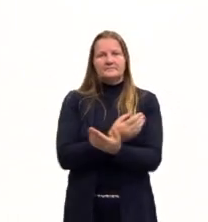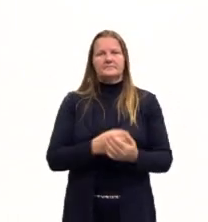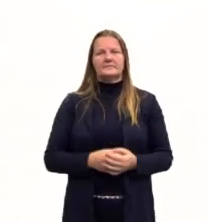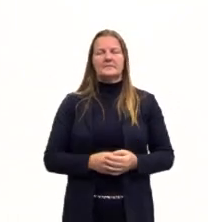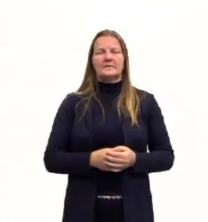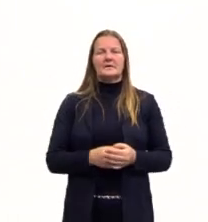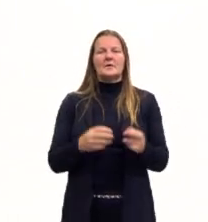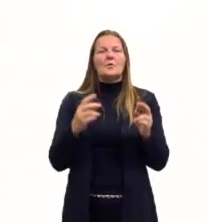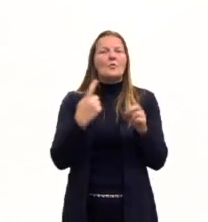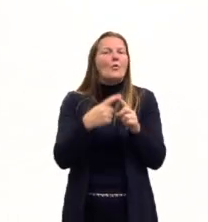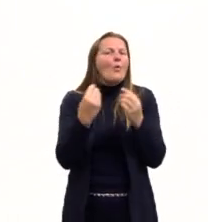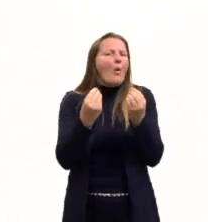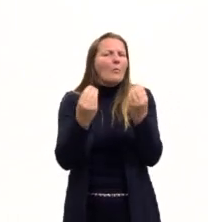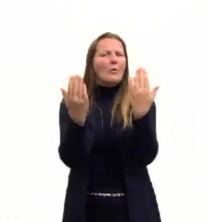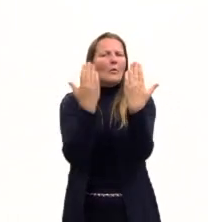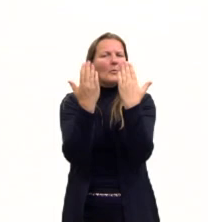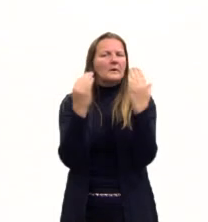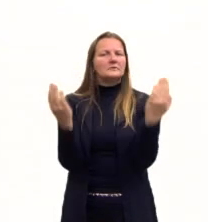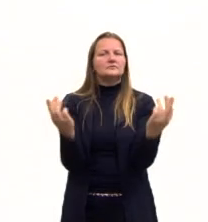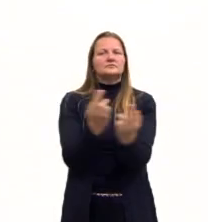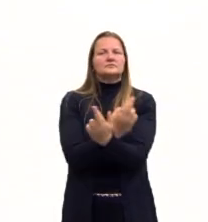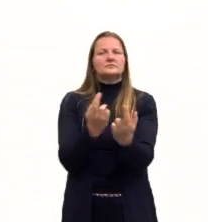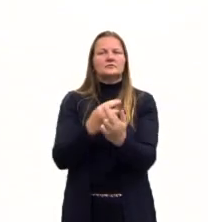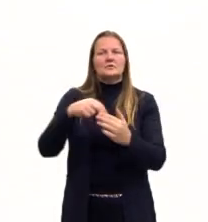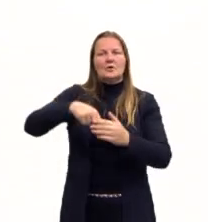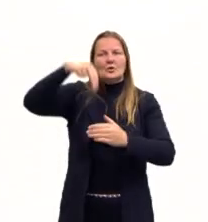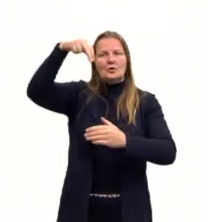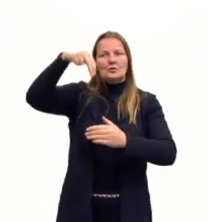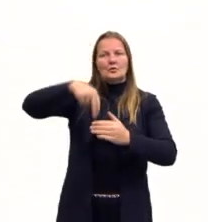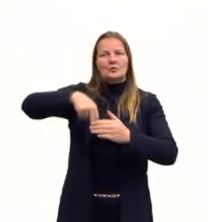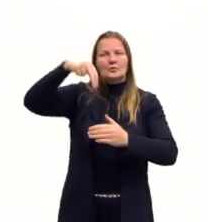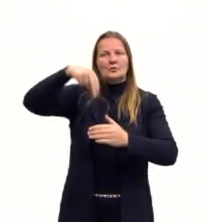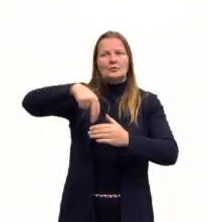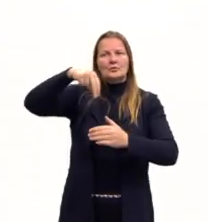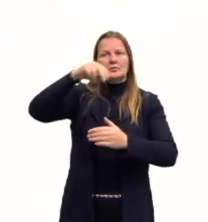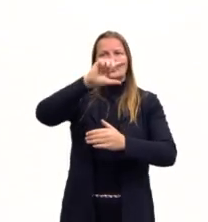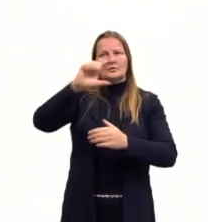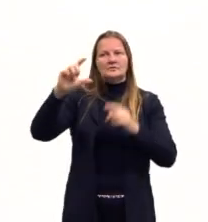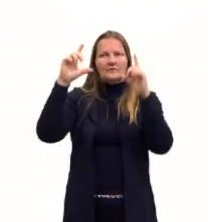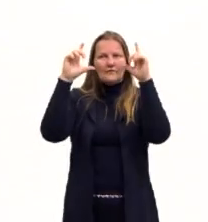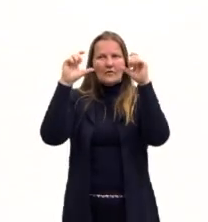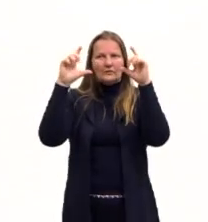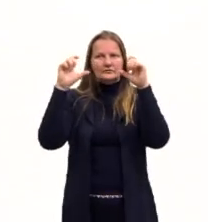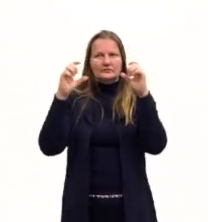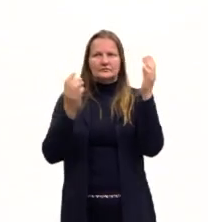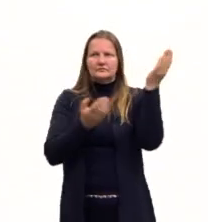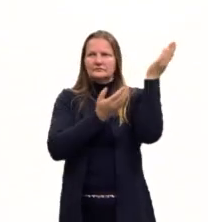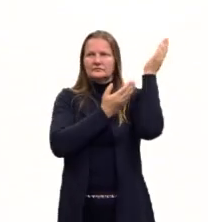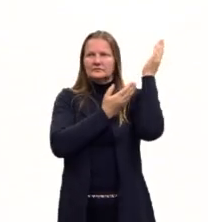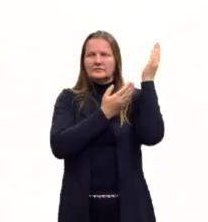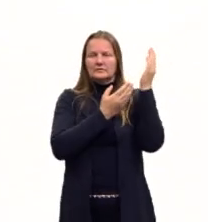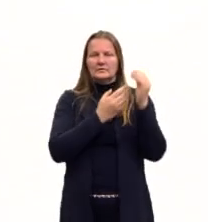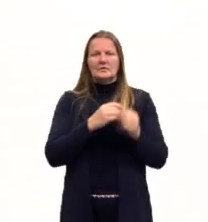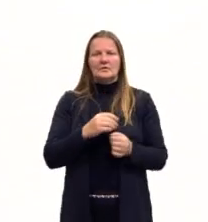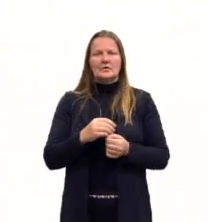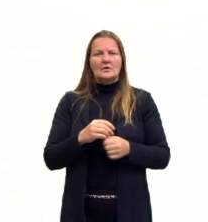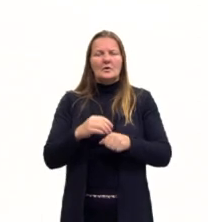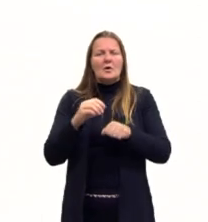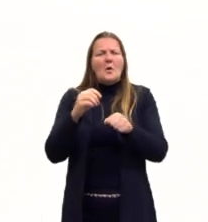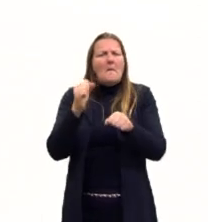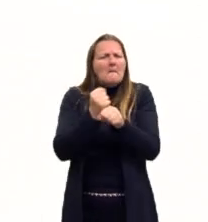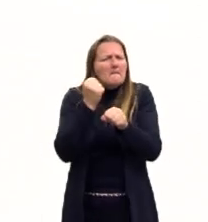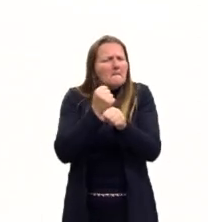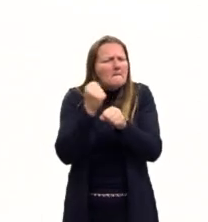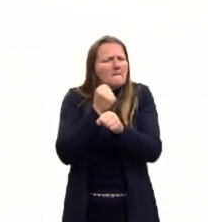essa relação aqui em cima né Nós vamos mostrar duas fotos né uma é o cacau engana Olha